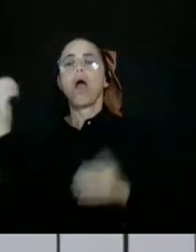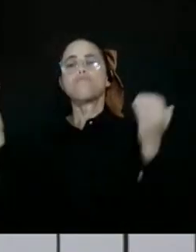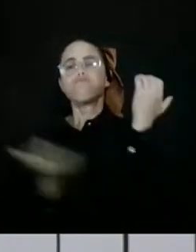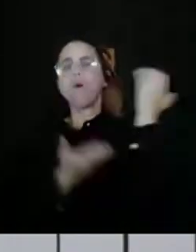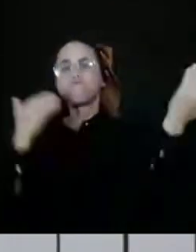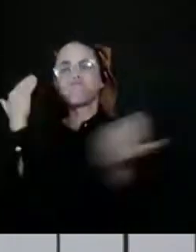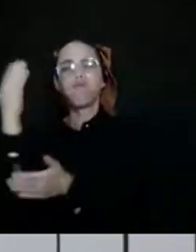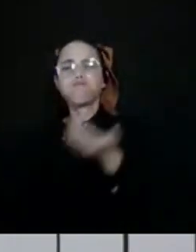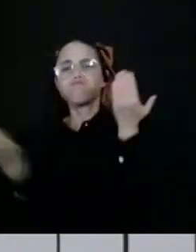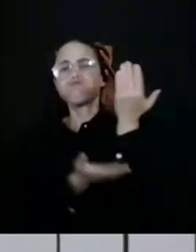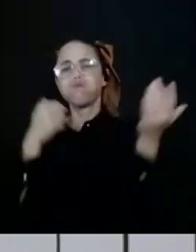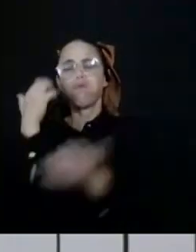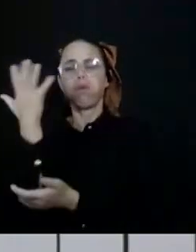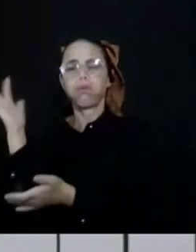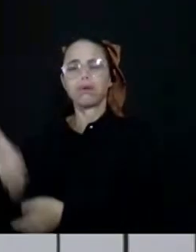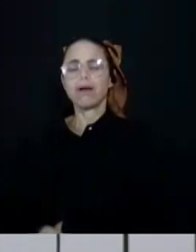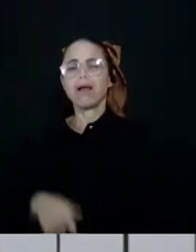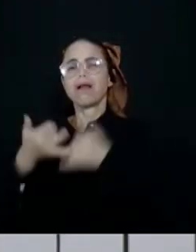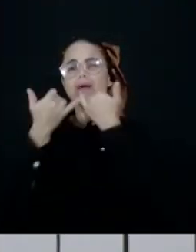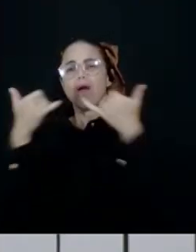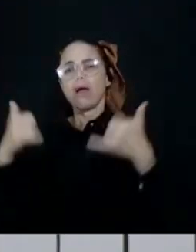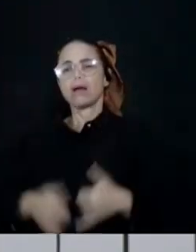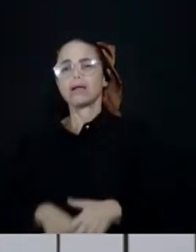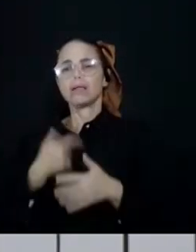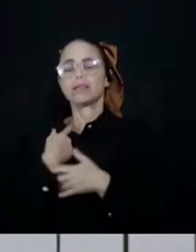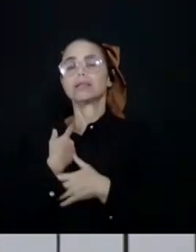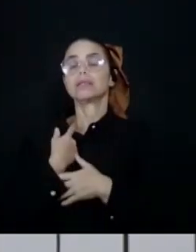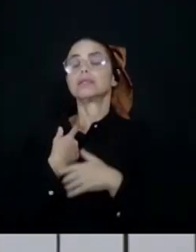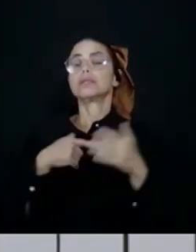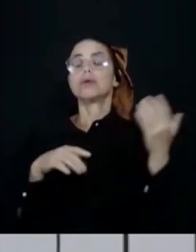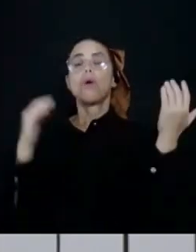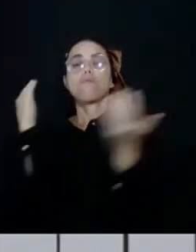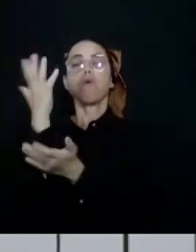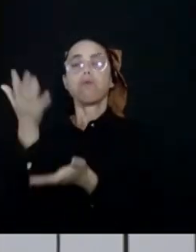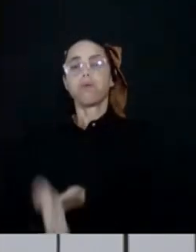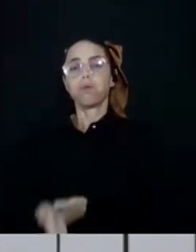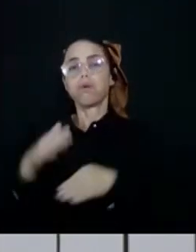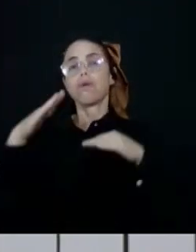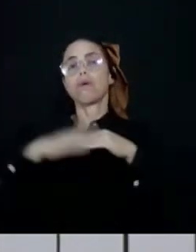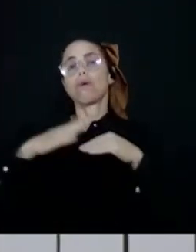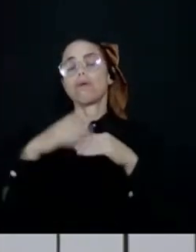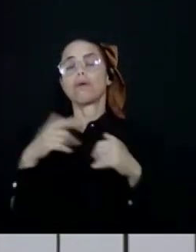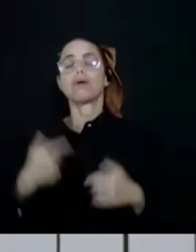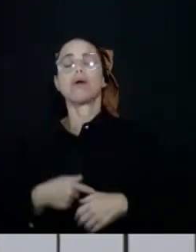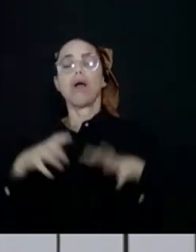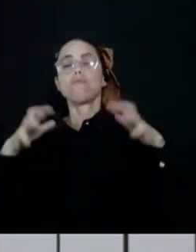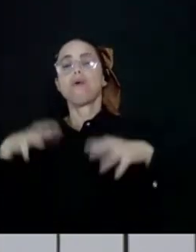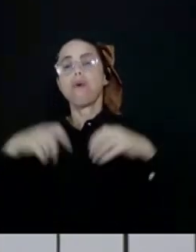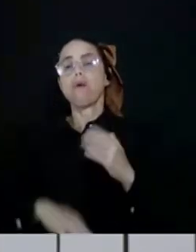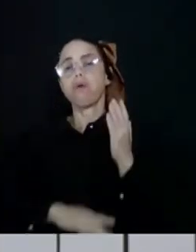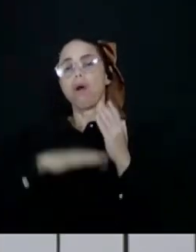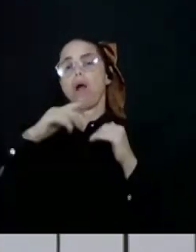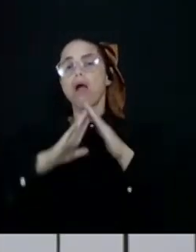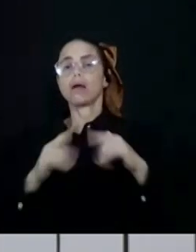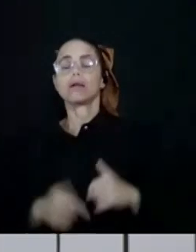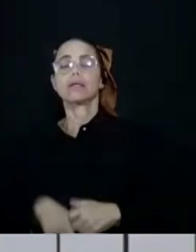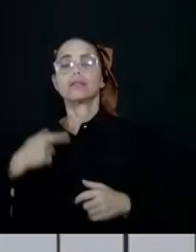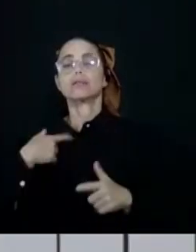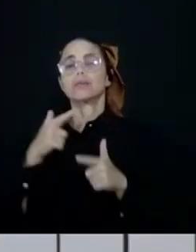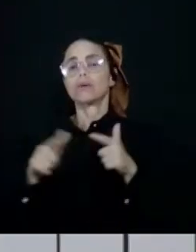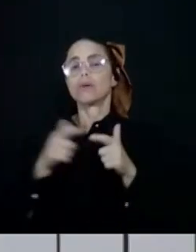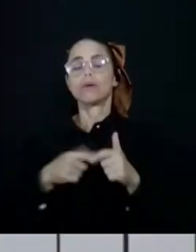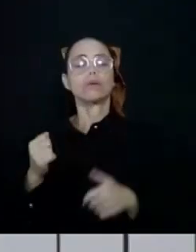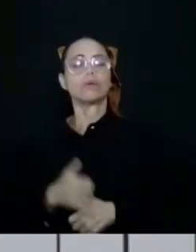2 sobre a rede elétrica e 1 sobre um veículo, além de um alagamento em imóvel. Apesar dos transtornos, não houve